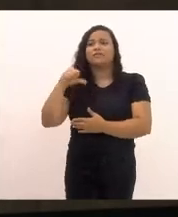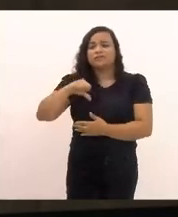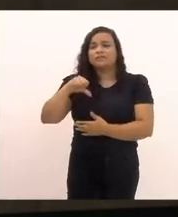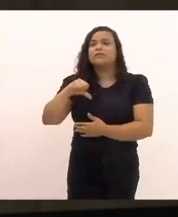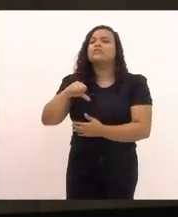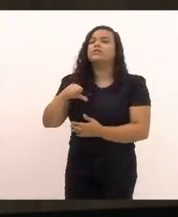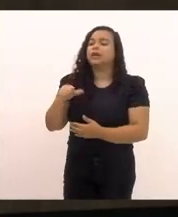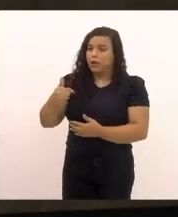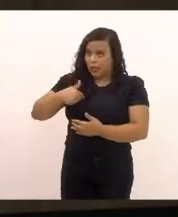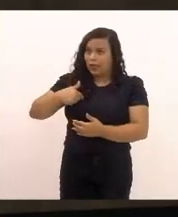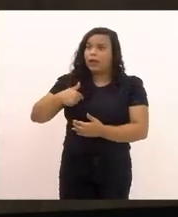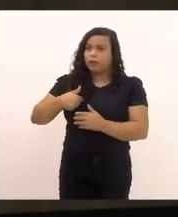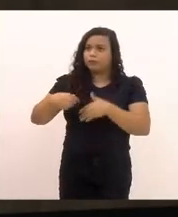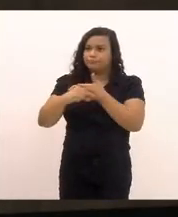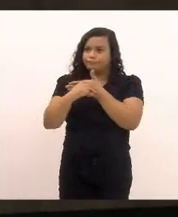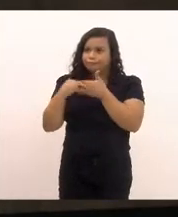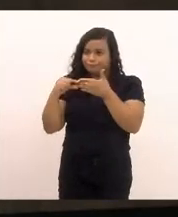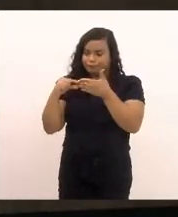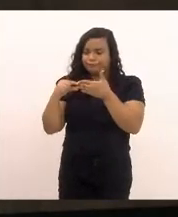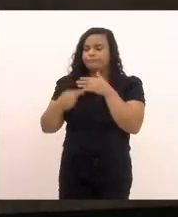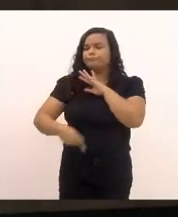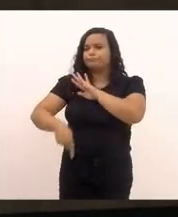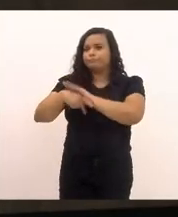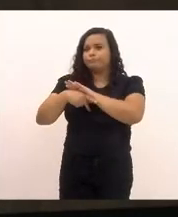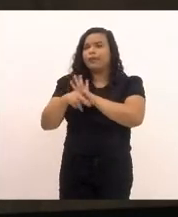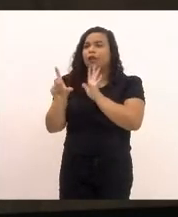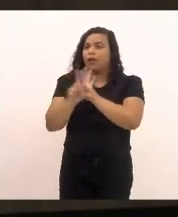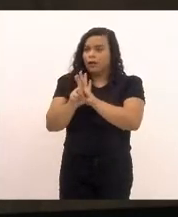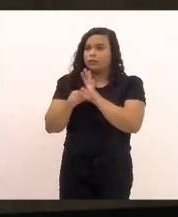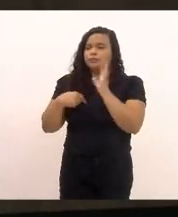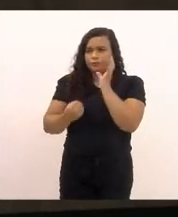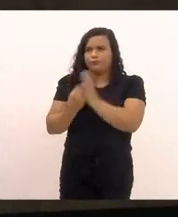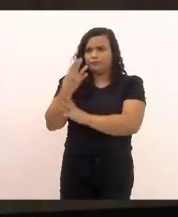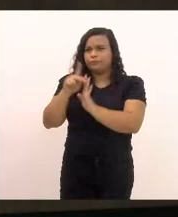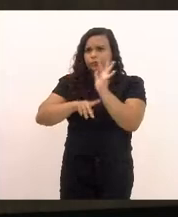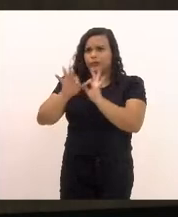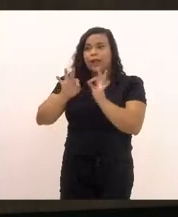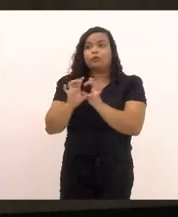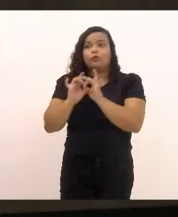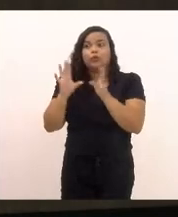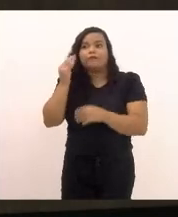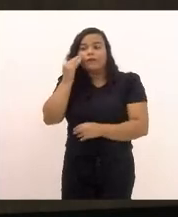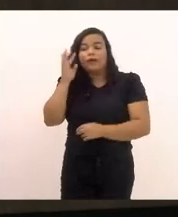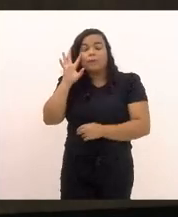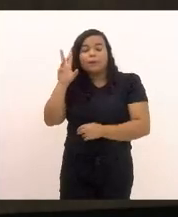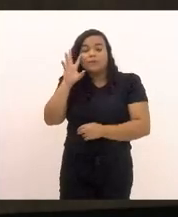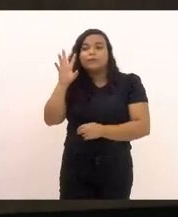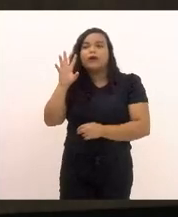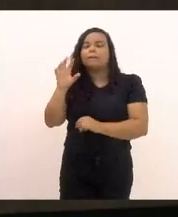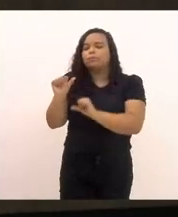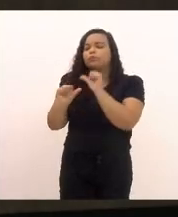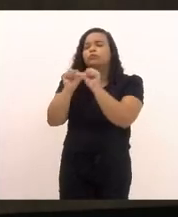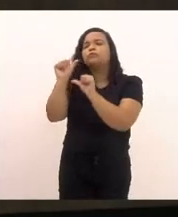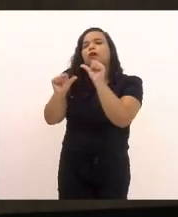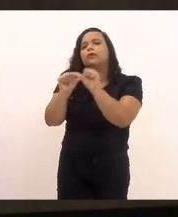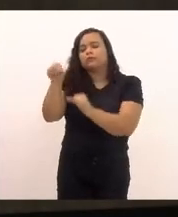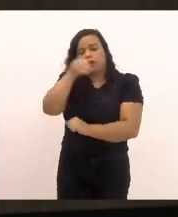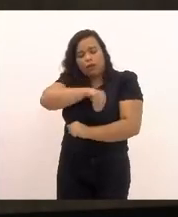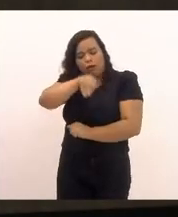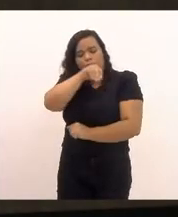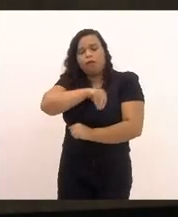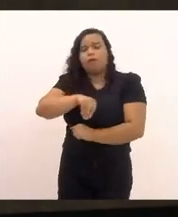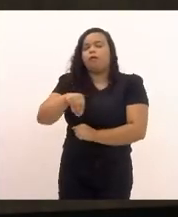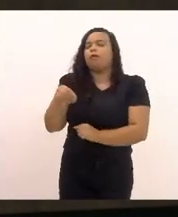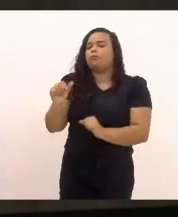lei que trata sobre esse tema, um projeto de lei autorizativo, prevendo uma mudança no seu plano de cargos, carreiras e salário, que